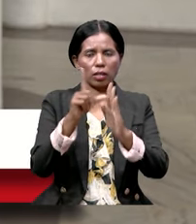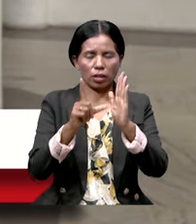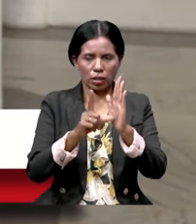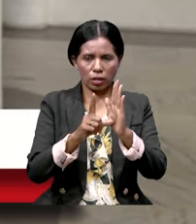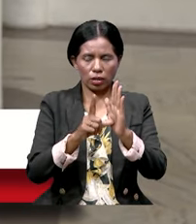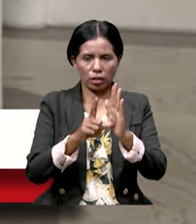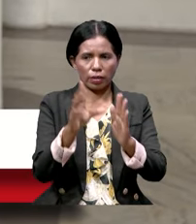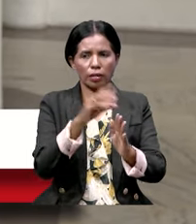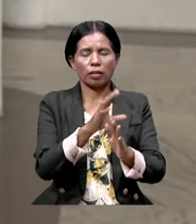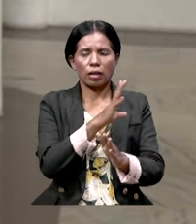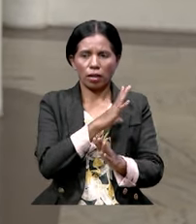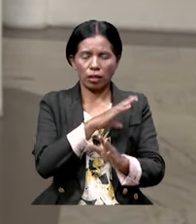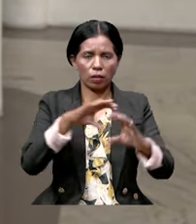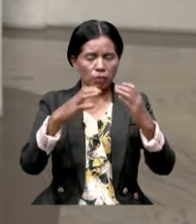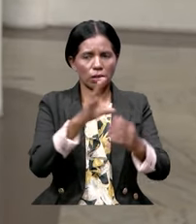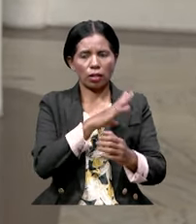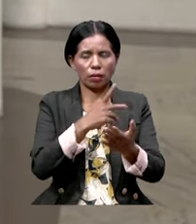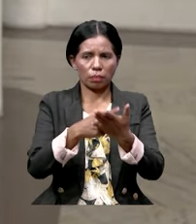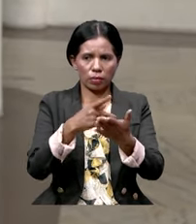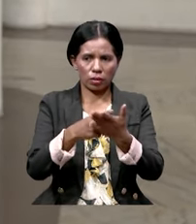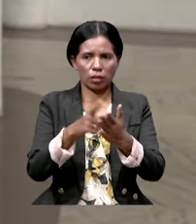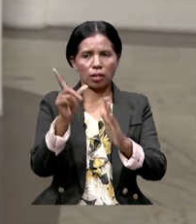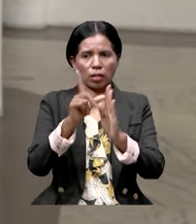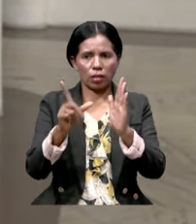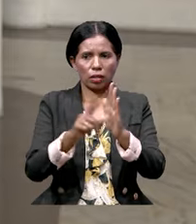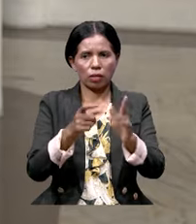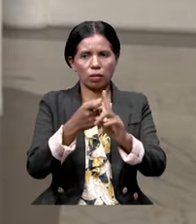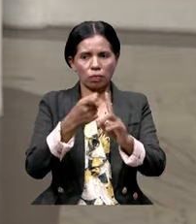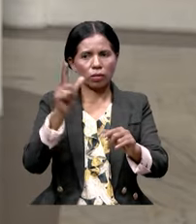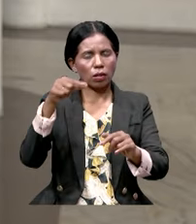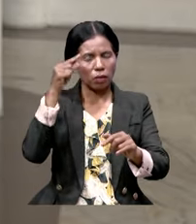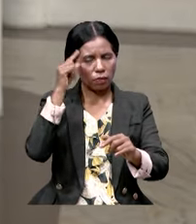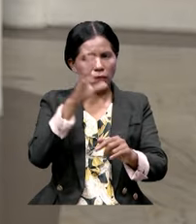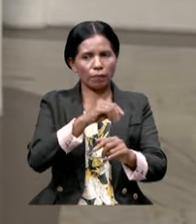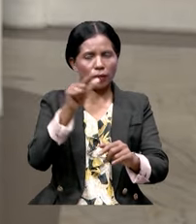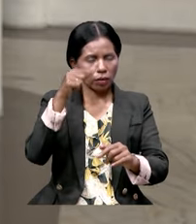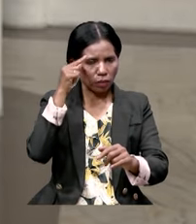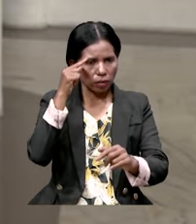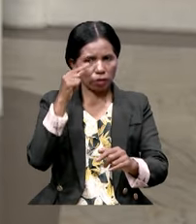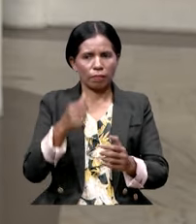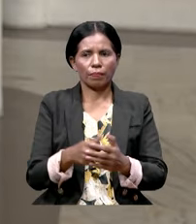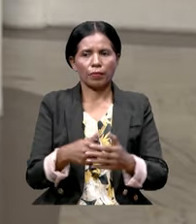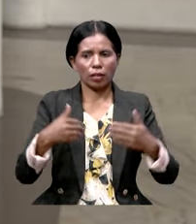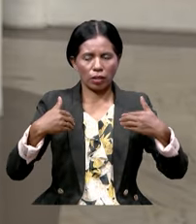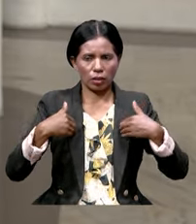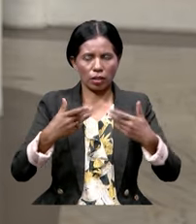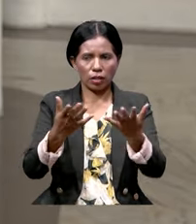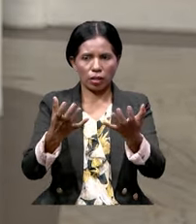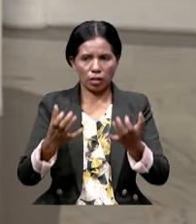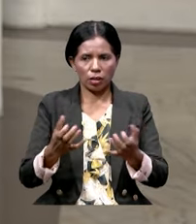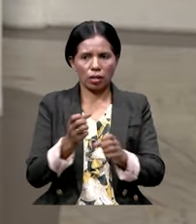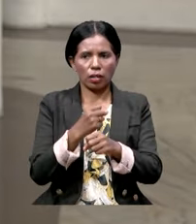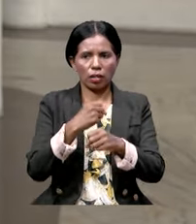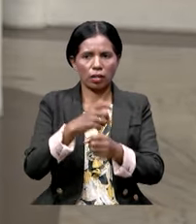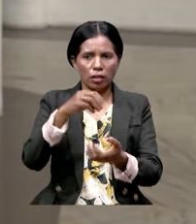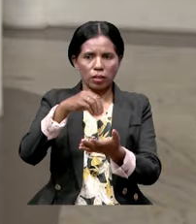comissão tem proposta lei com o governo. O governo e a iniciativa, a